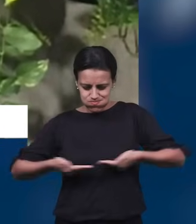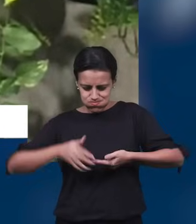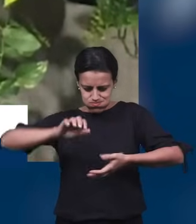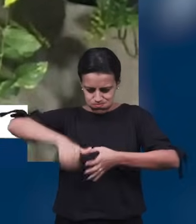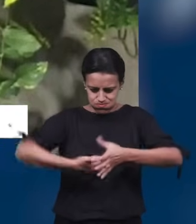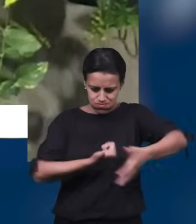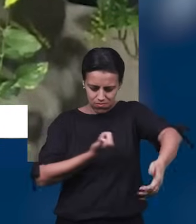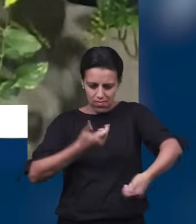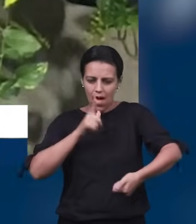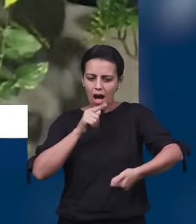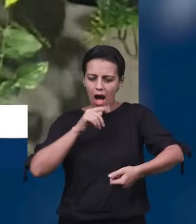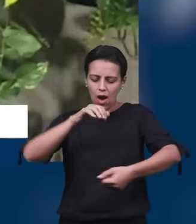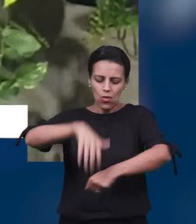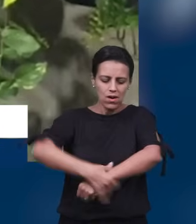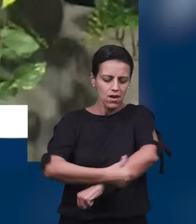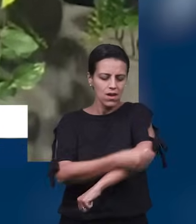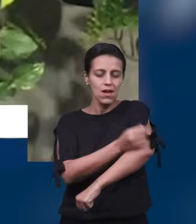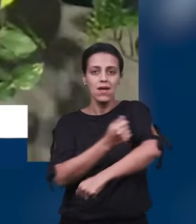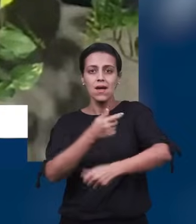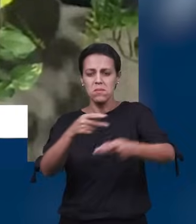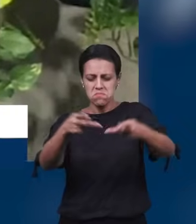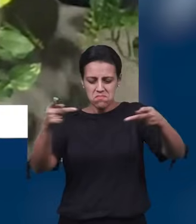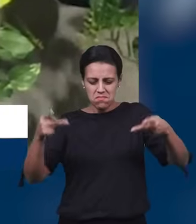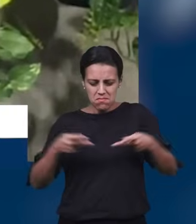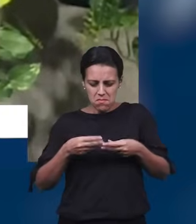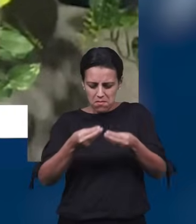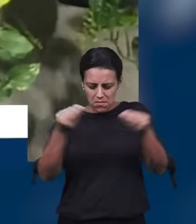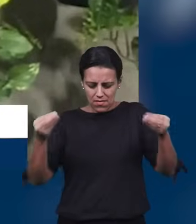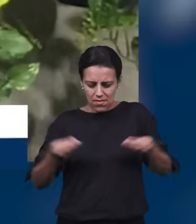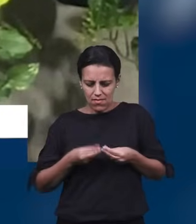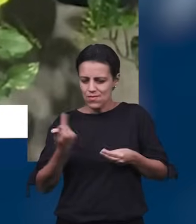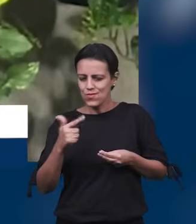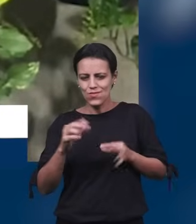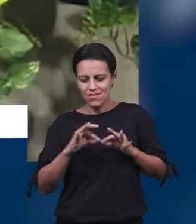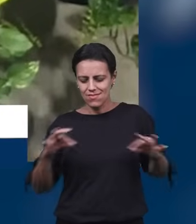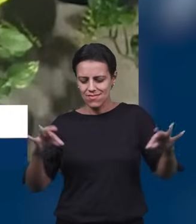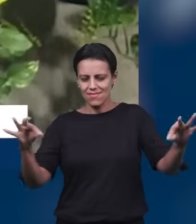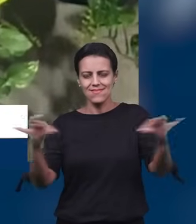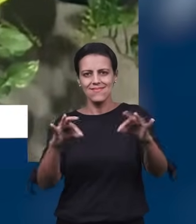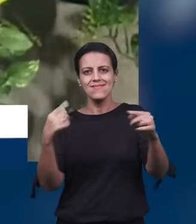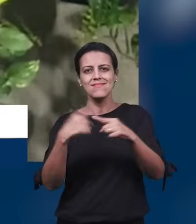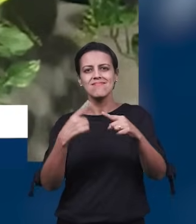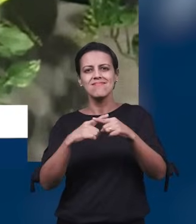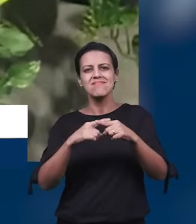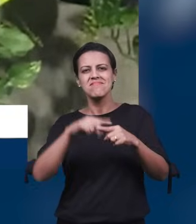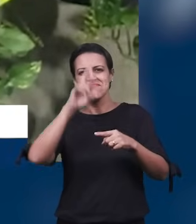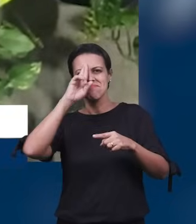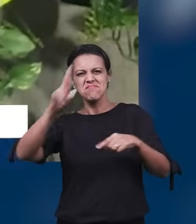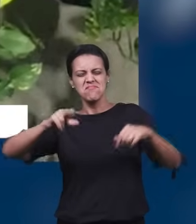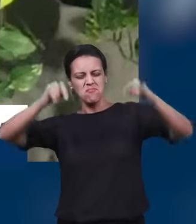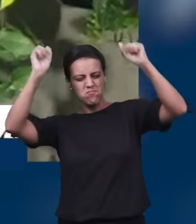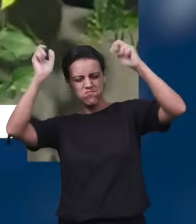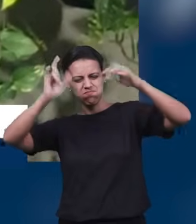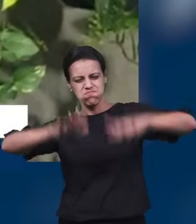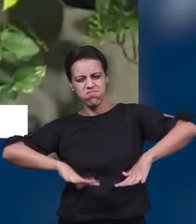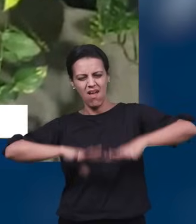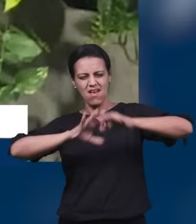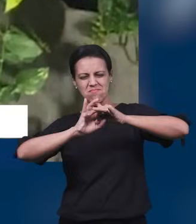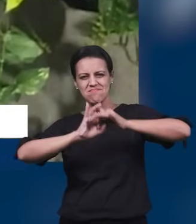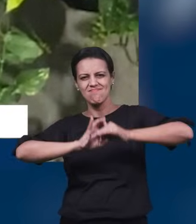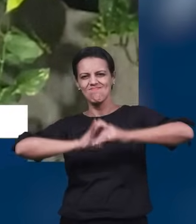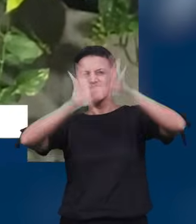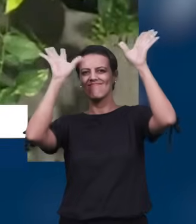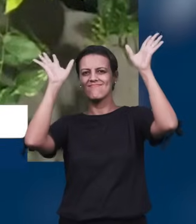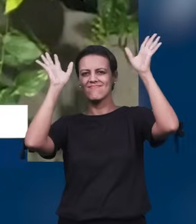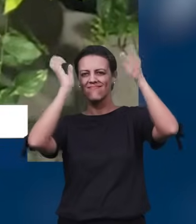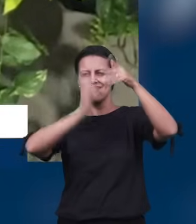Espírito Santo, e Deus ele derrama as medidas, a bênção sem medidas na vida do servo. Então aquilo para mim marcou muito,